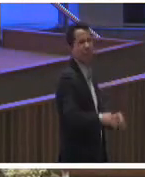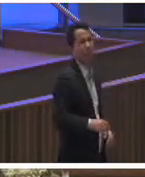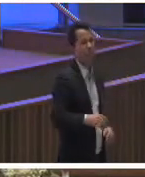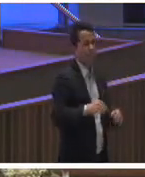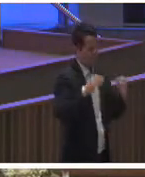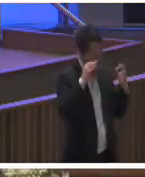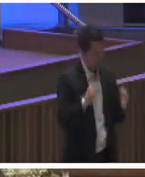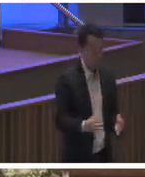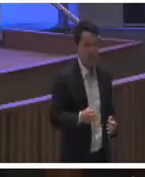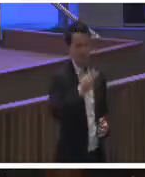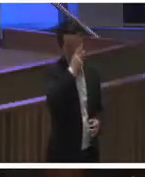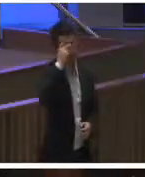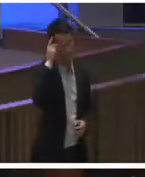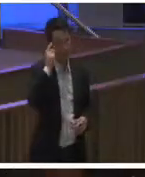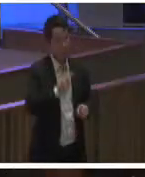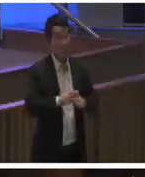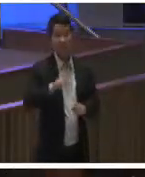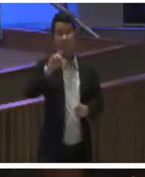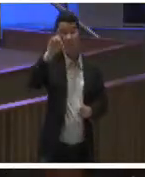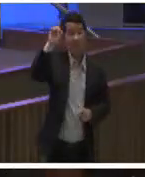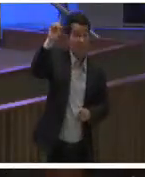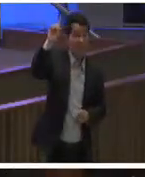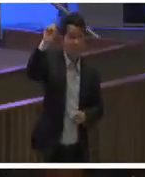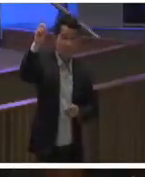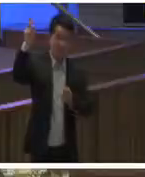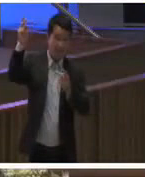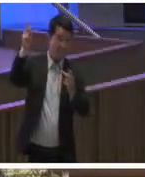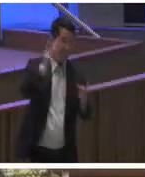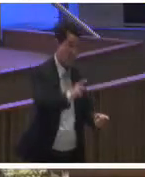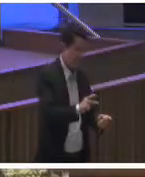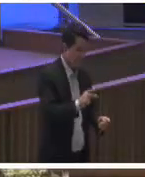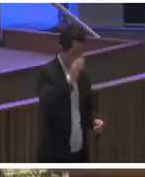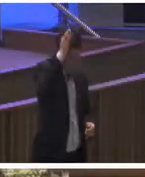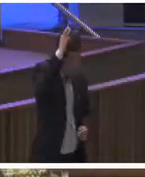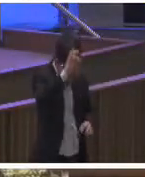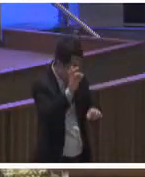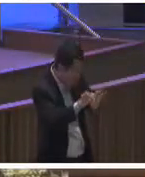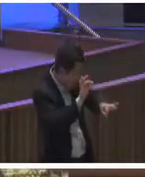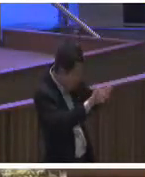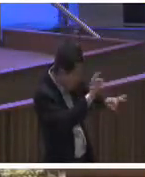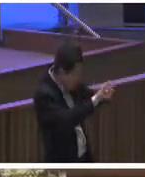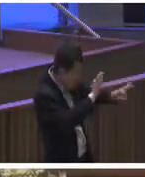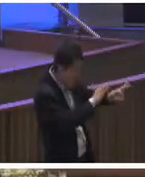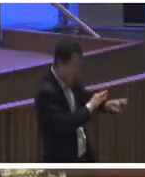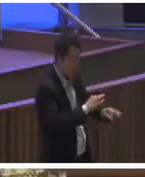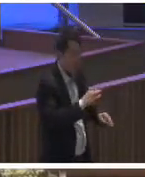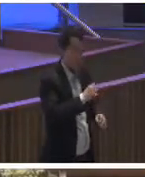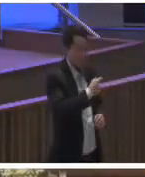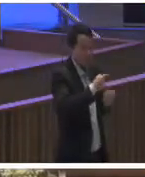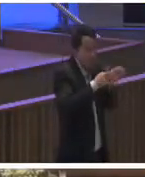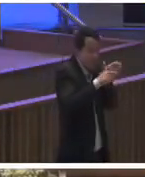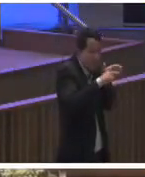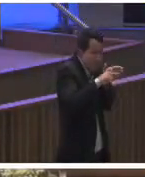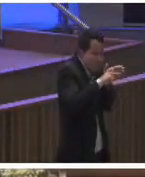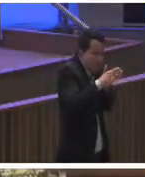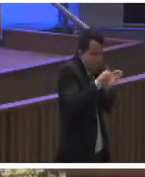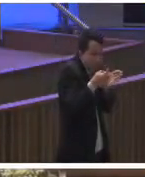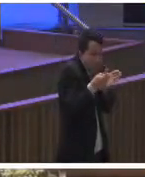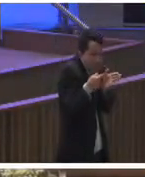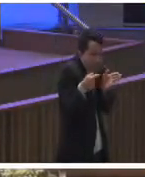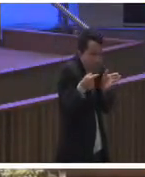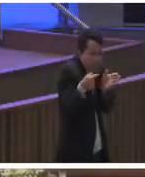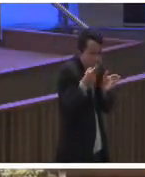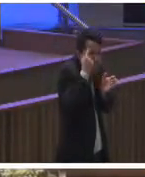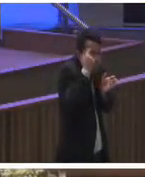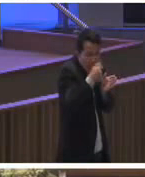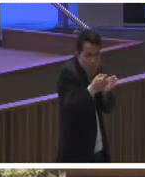O Senhor vai levar cativo à presença do Espírito esses pensamentos erráticos. E como Ele